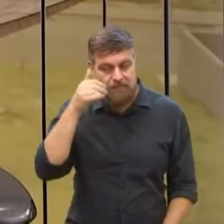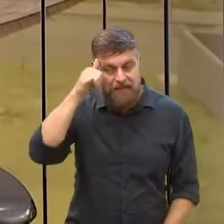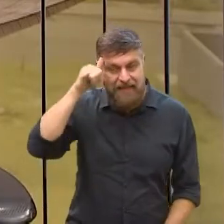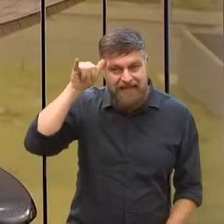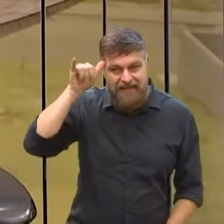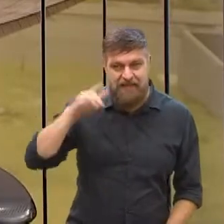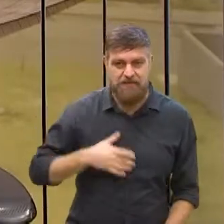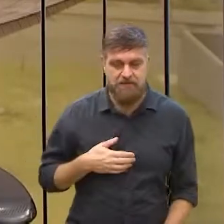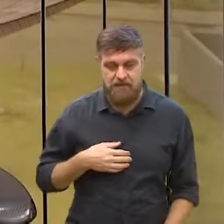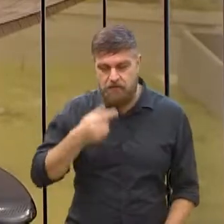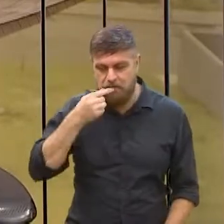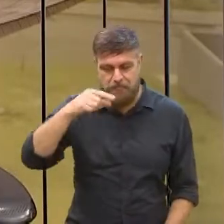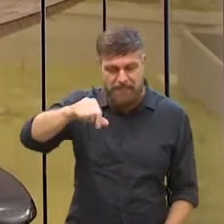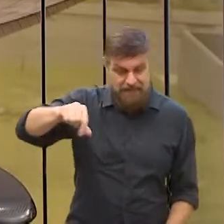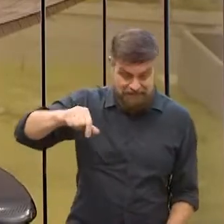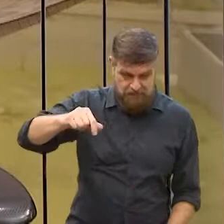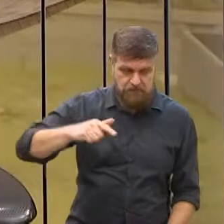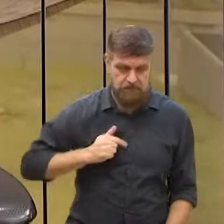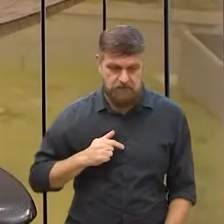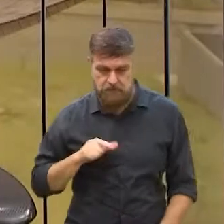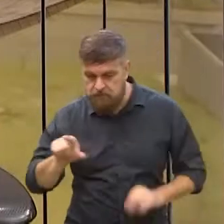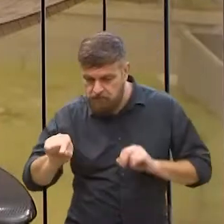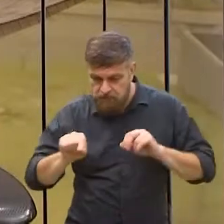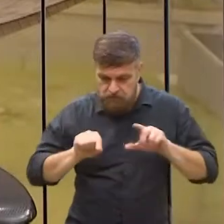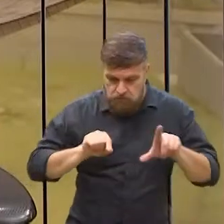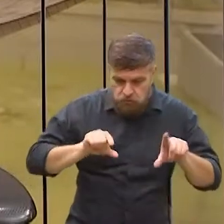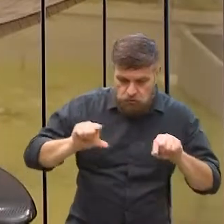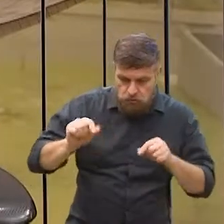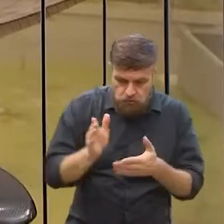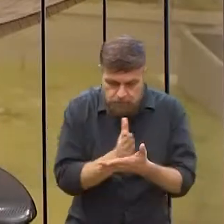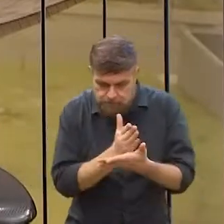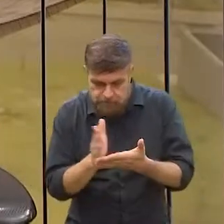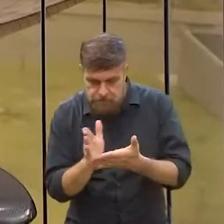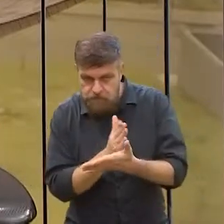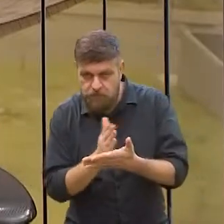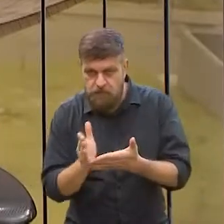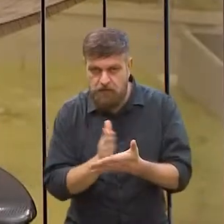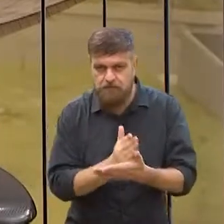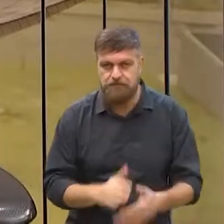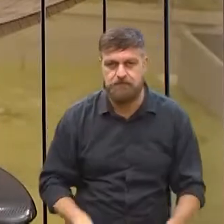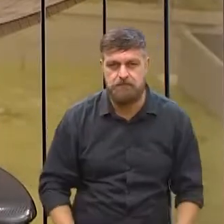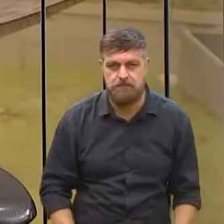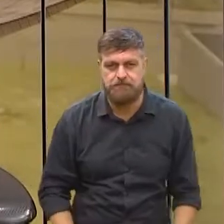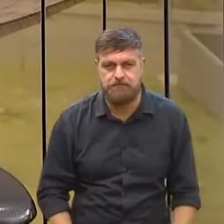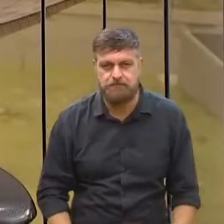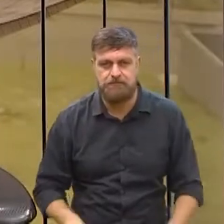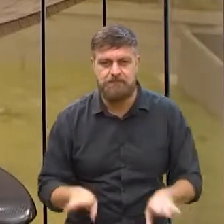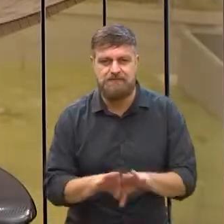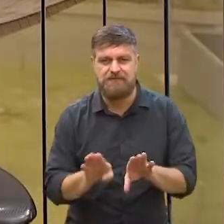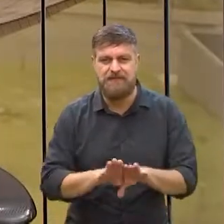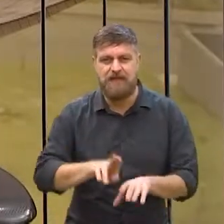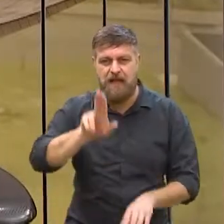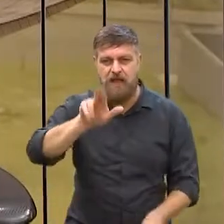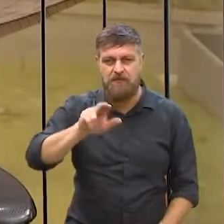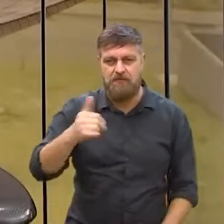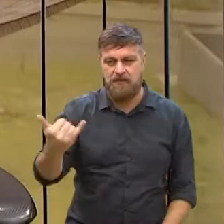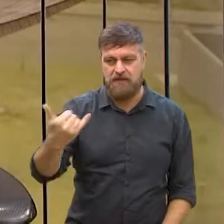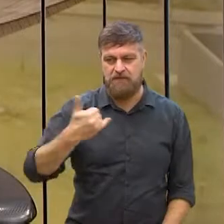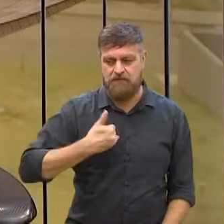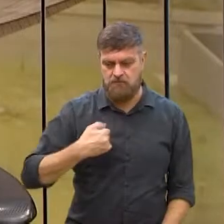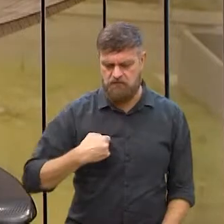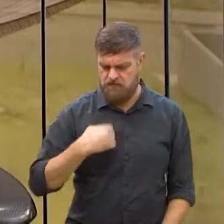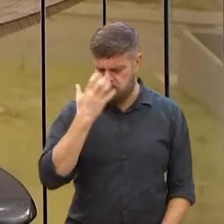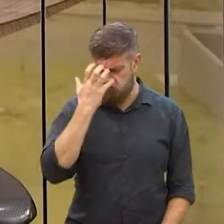comer o doce. Se eu tô, sabe, eu seleciono algumas coisinhas. E também nunca ninguém viu eu ficar